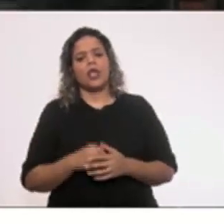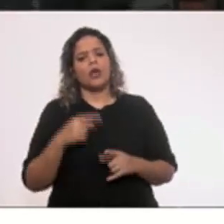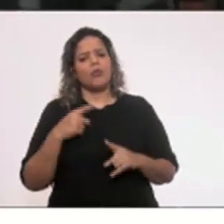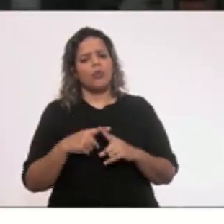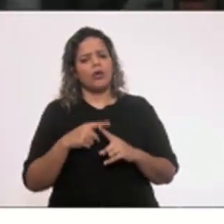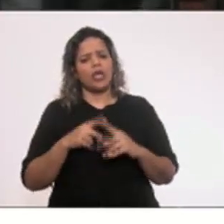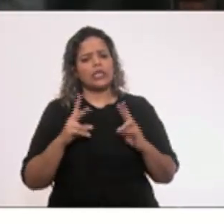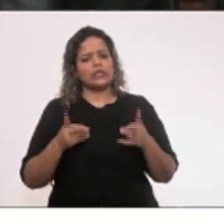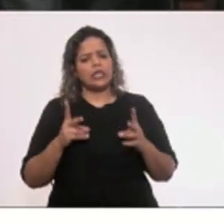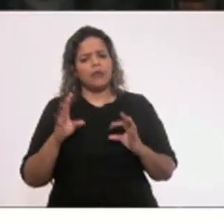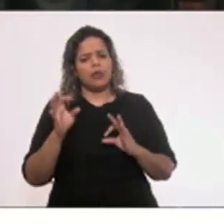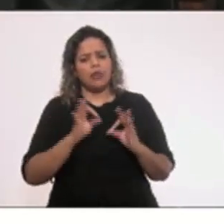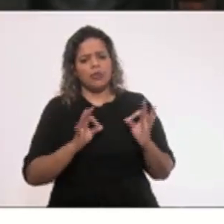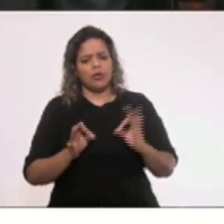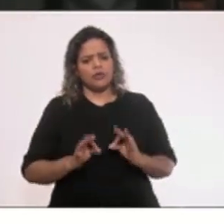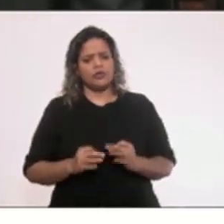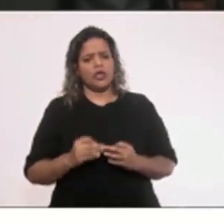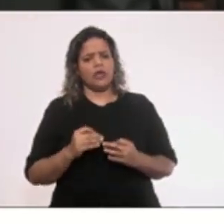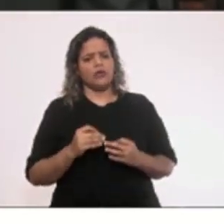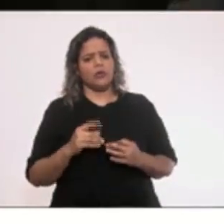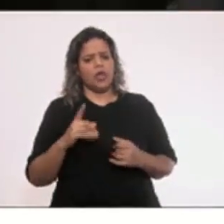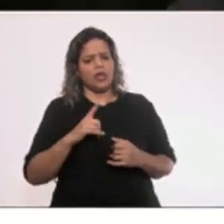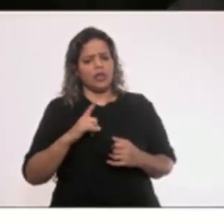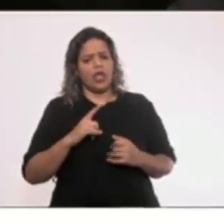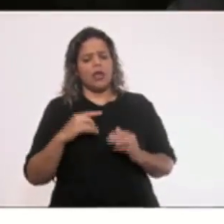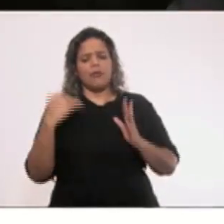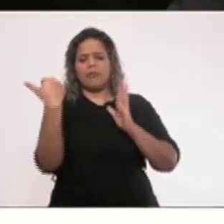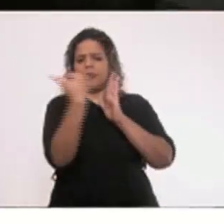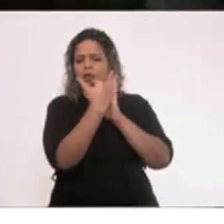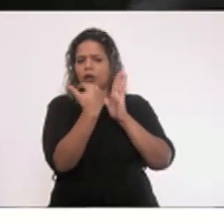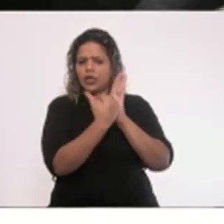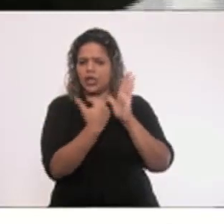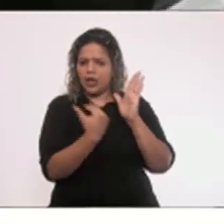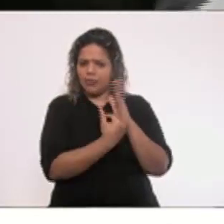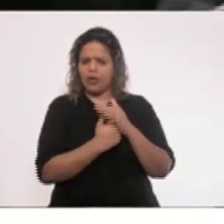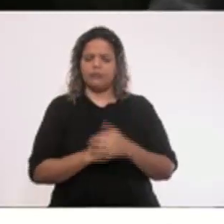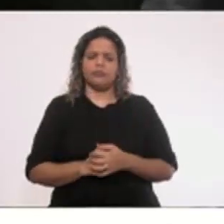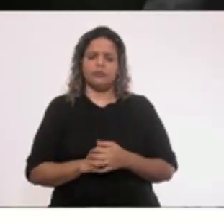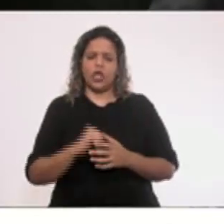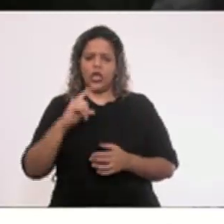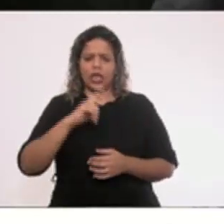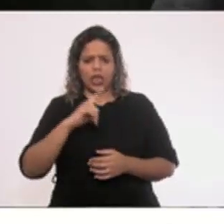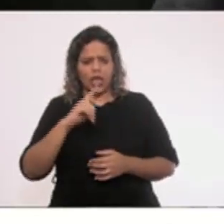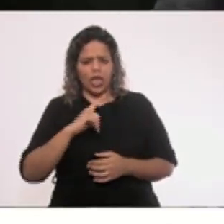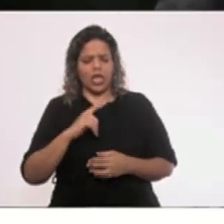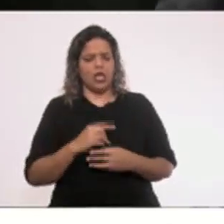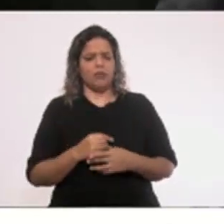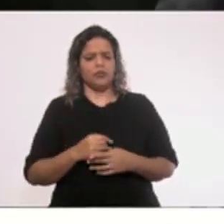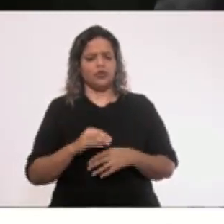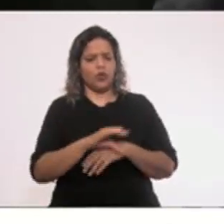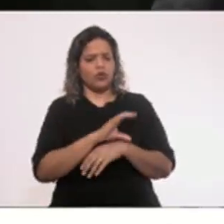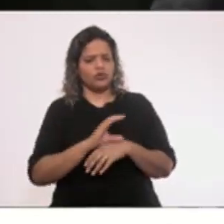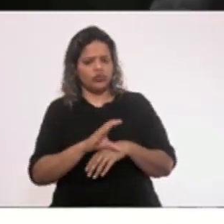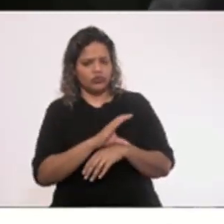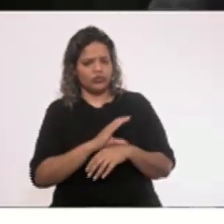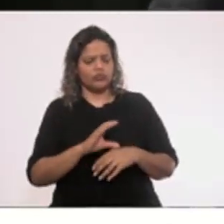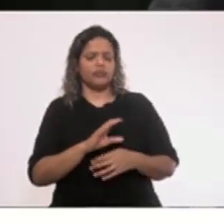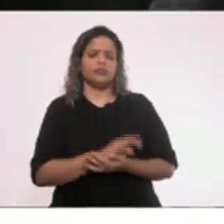Todo projeto que trata de programa, nós estamos dando pela